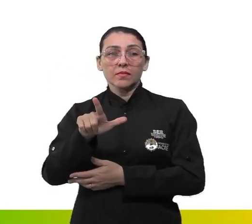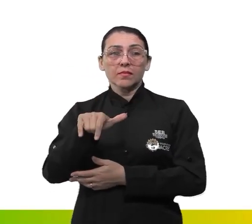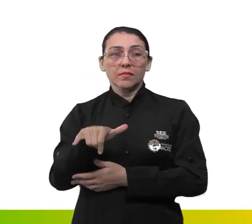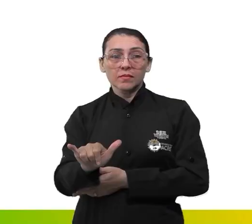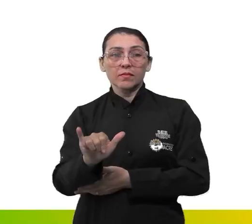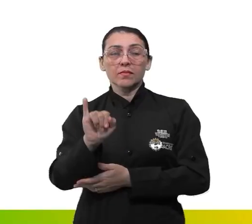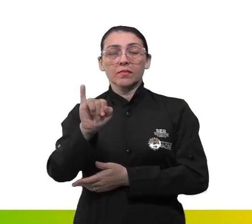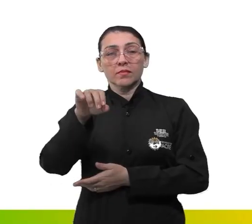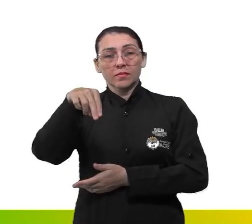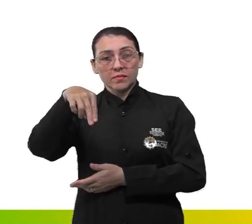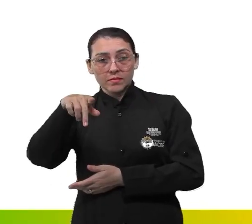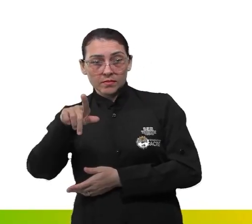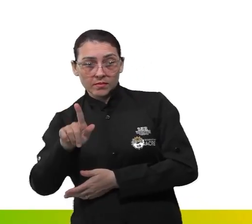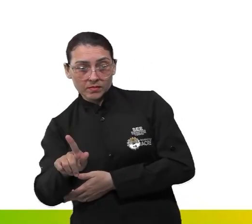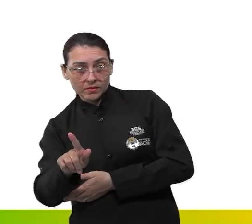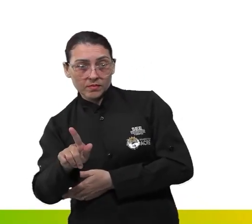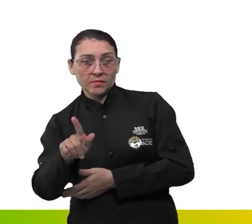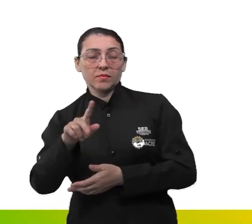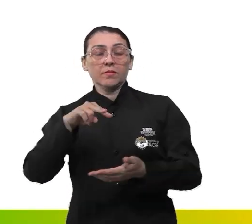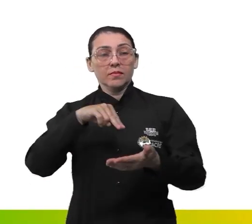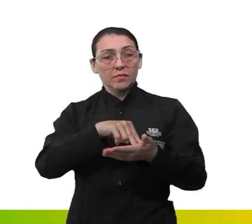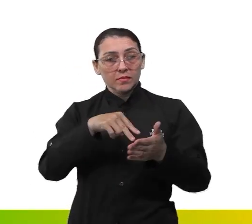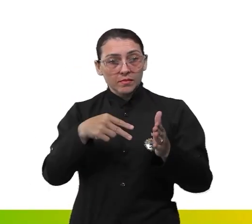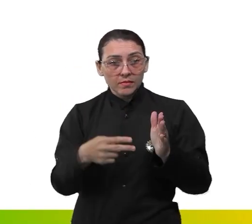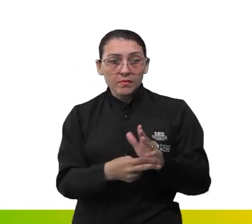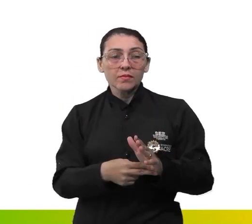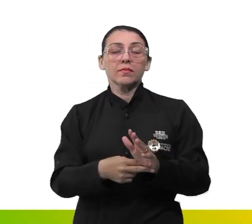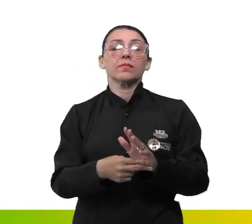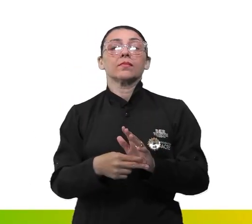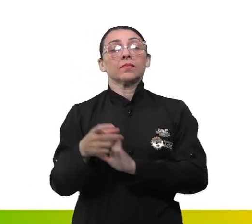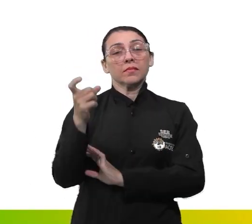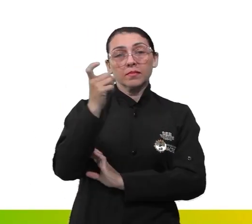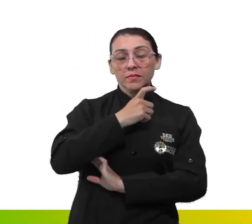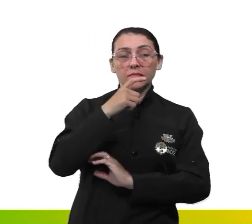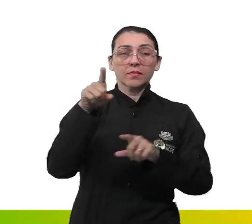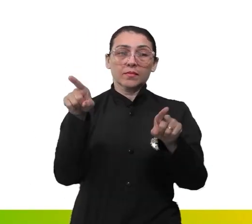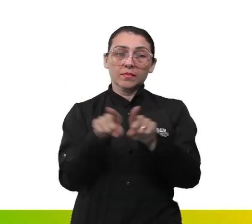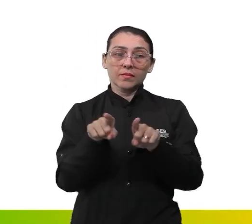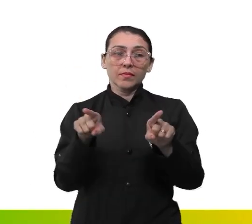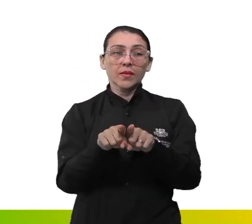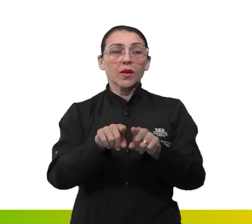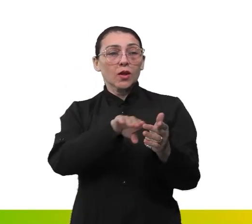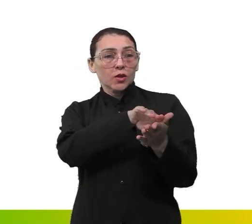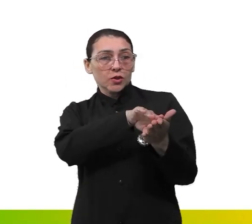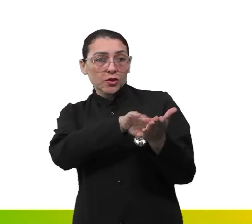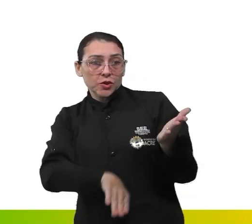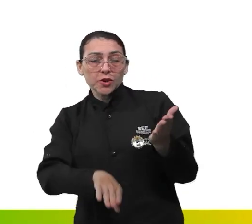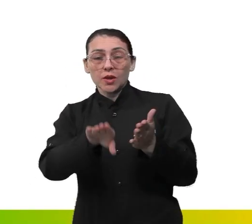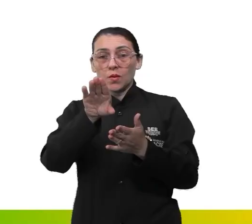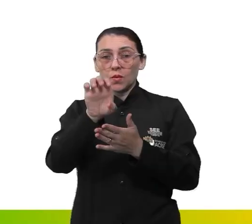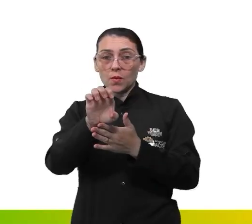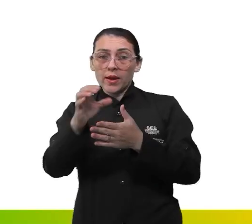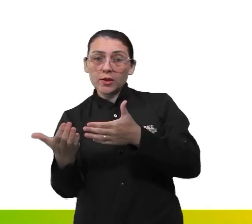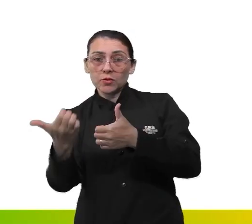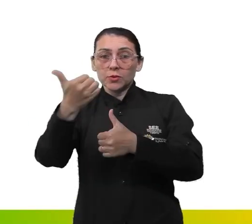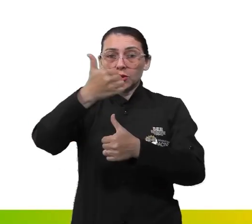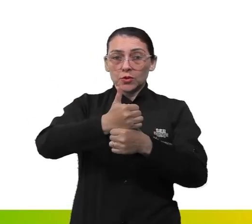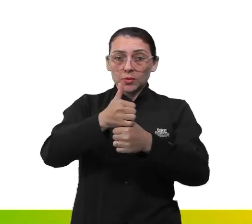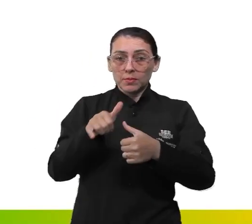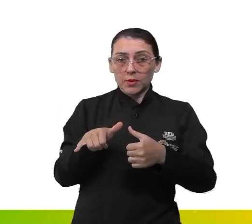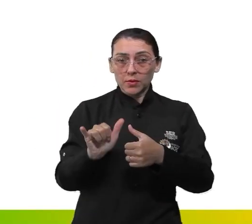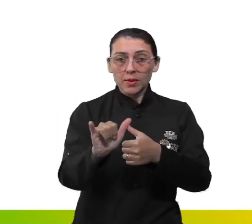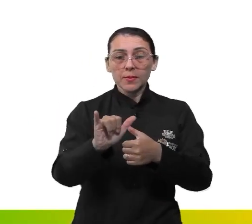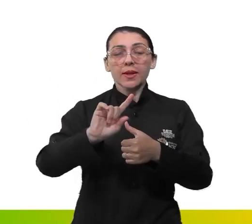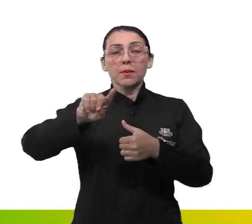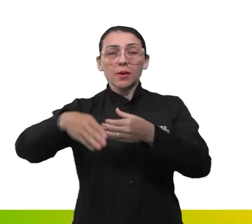para transformar ele no presente contínuo, nós vamos colocar lying. Vamos tirar esse ie, colocar